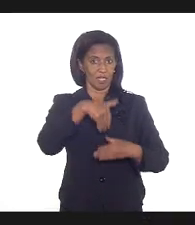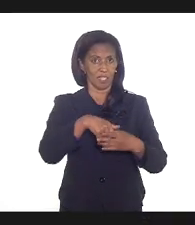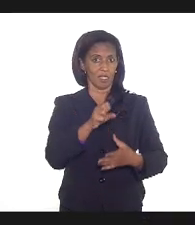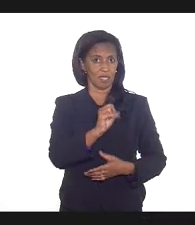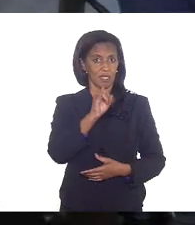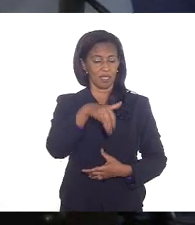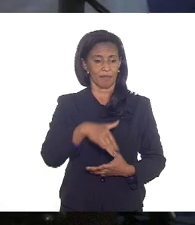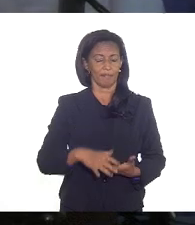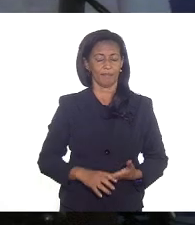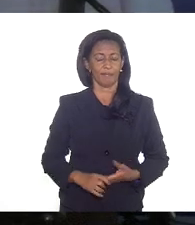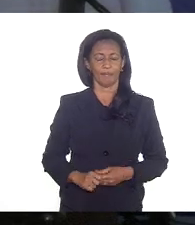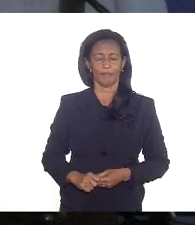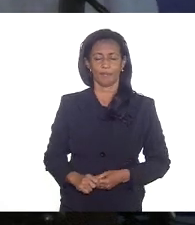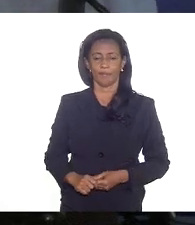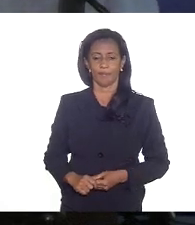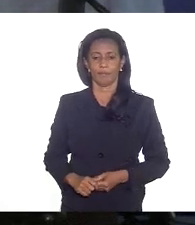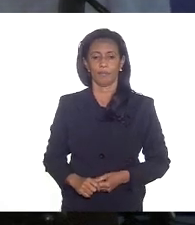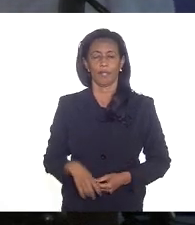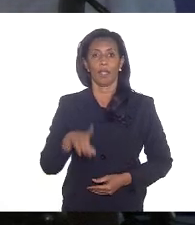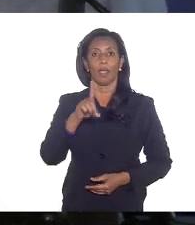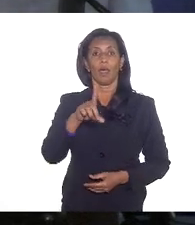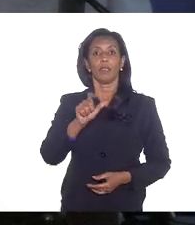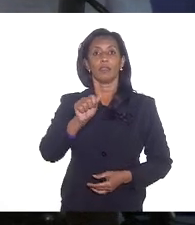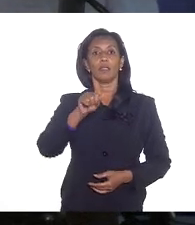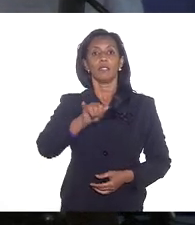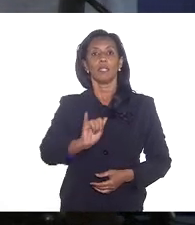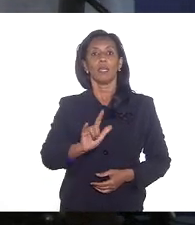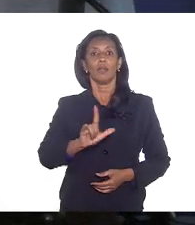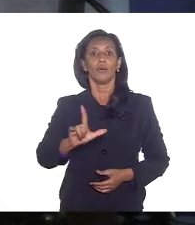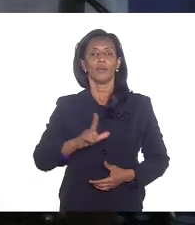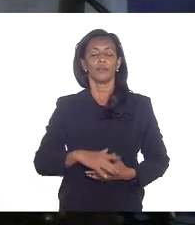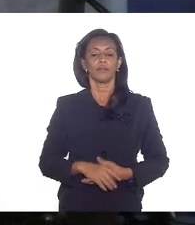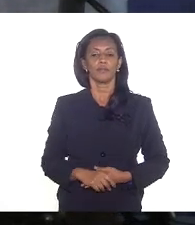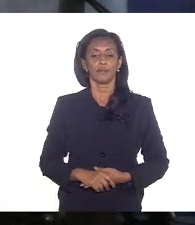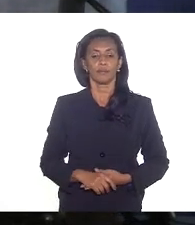Ok Dani Monteiro volta assim Deputado Daniel